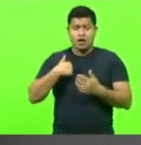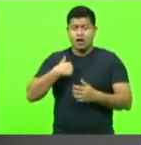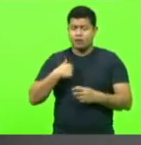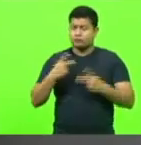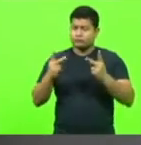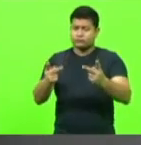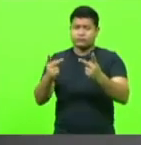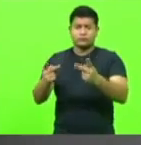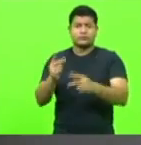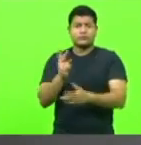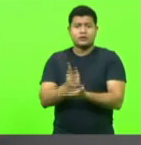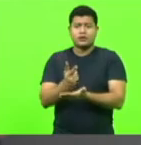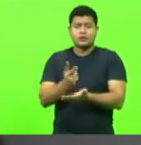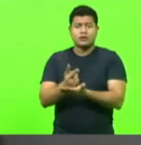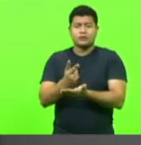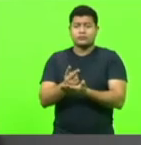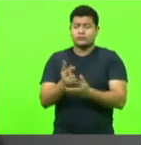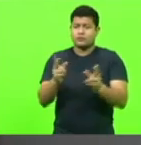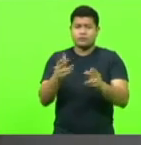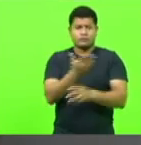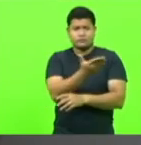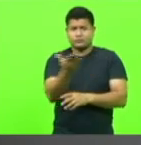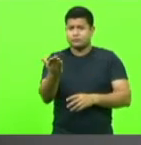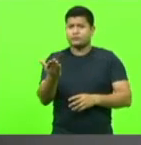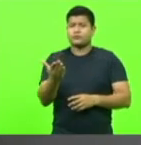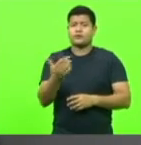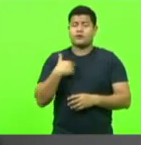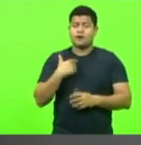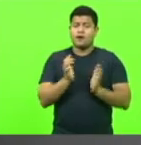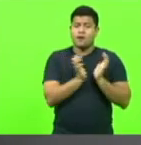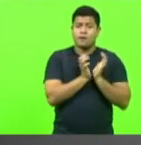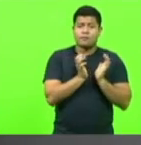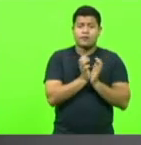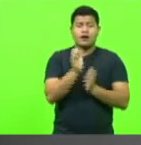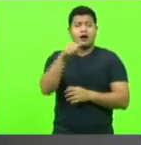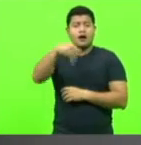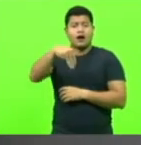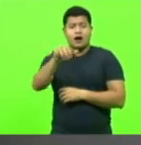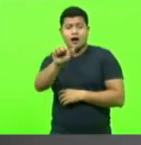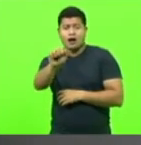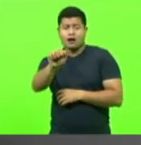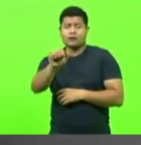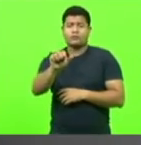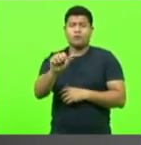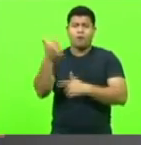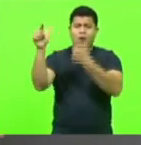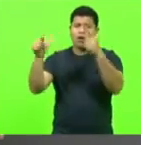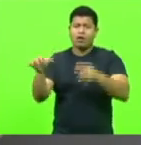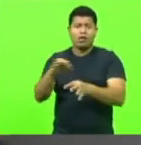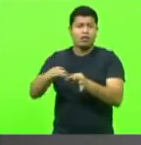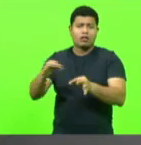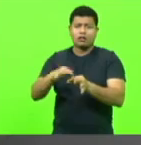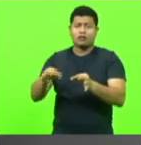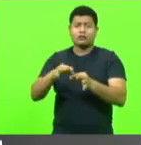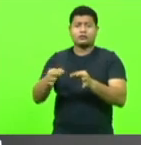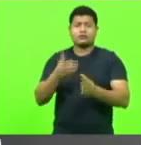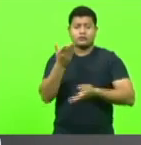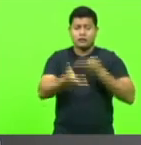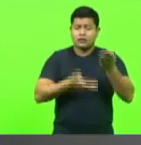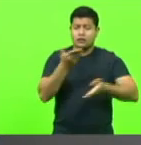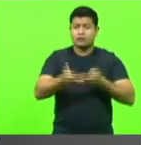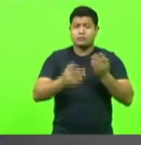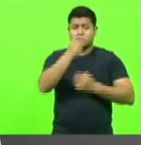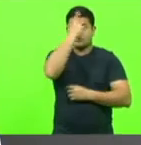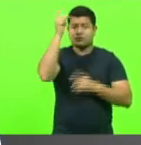visite assim como os colegas também visitam a paz amas e outras instituições que atendem as pessoas